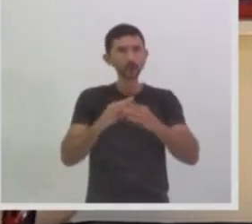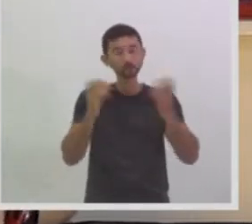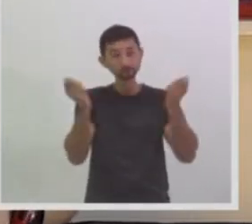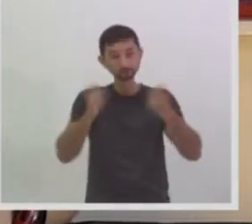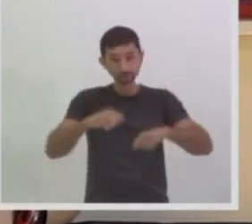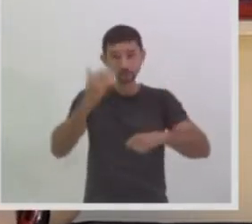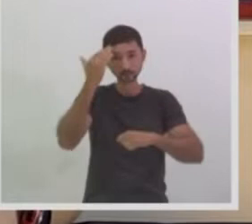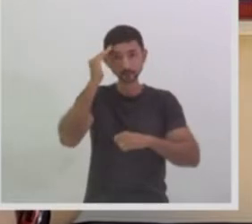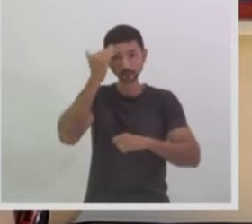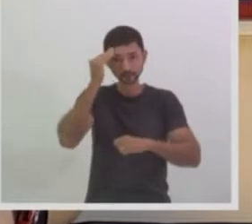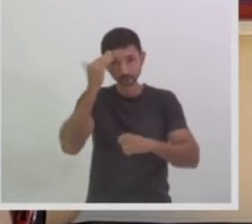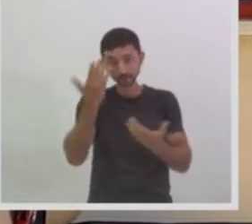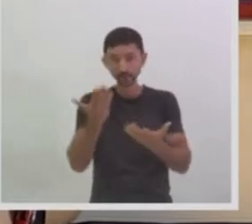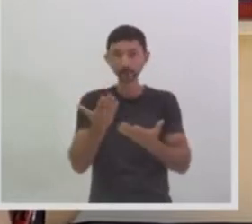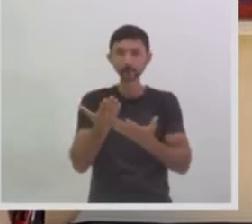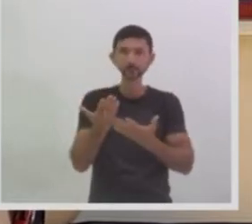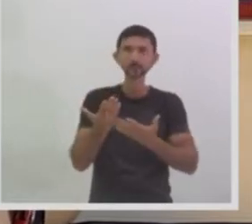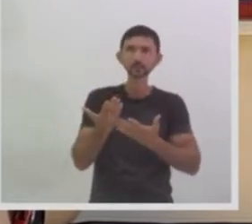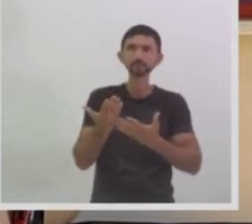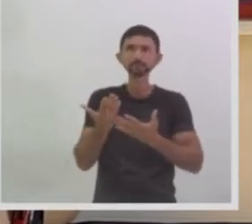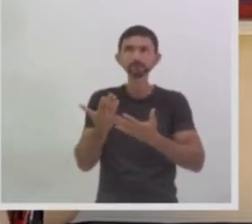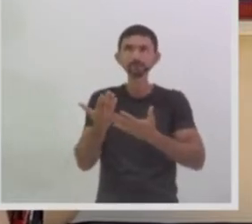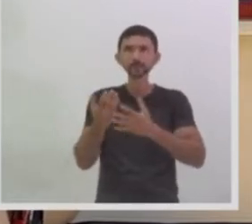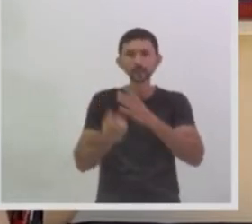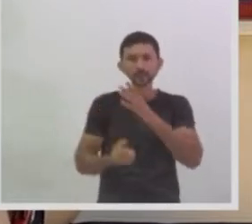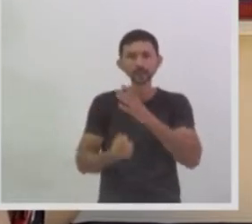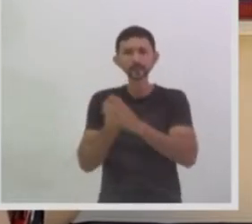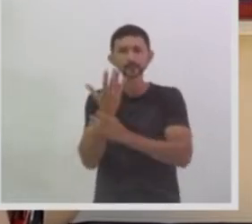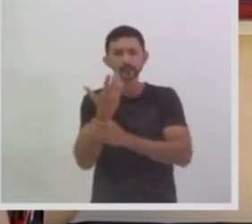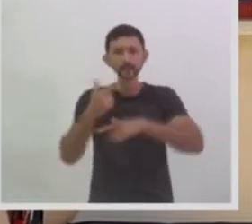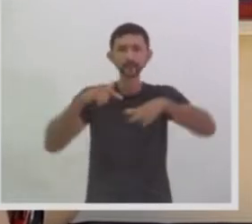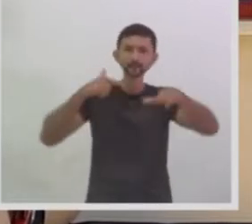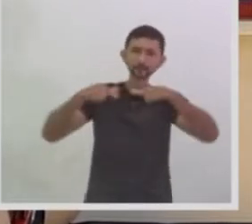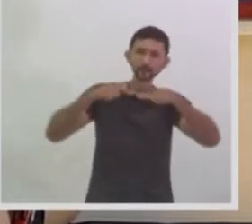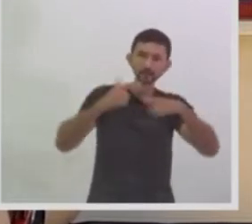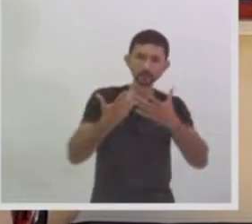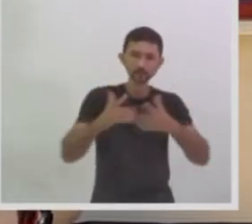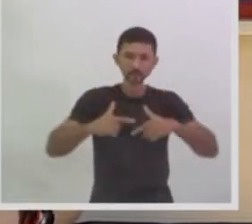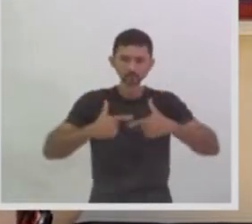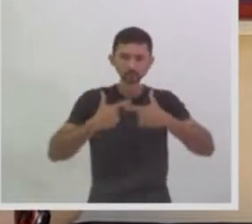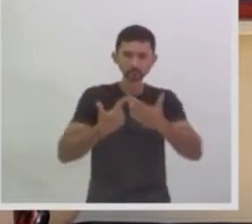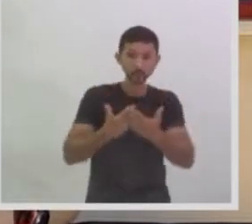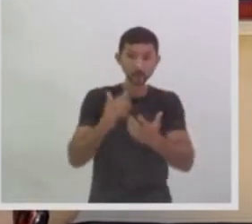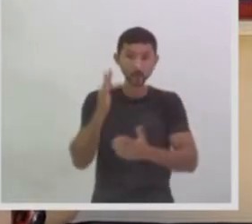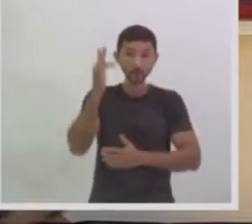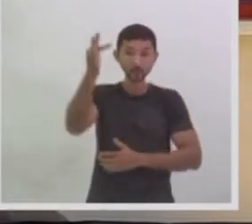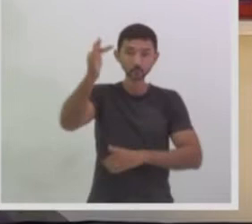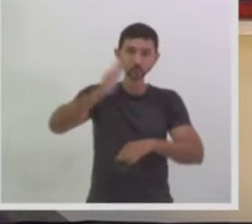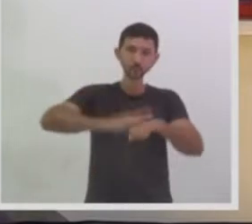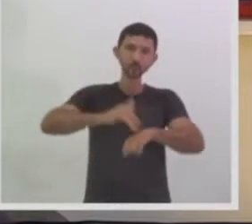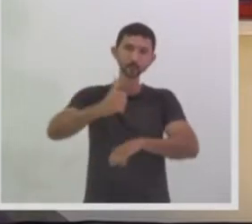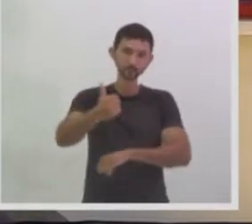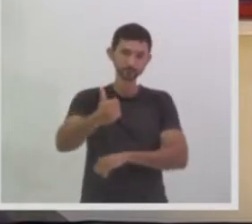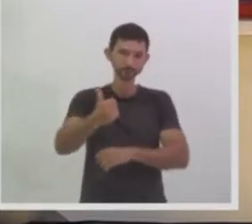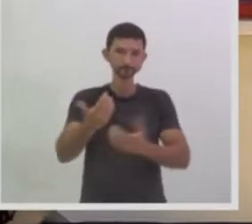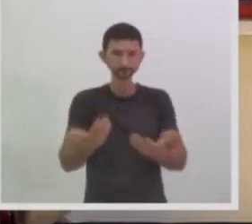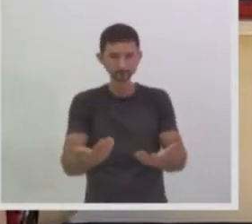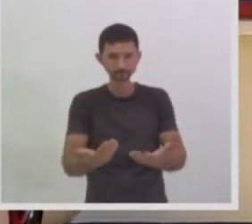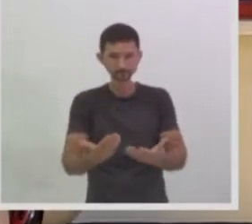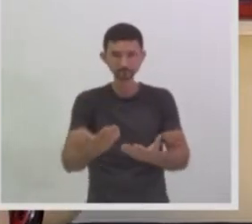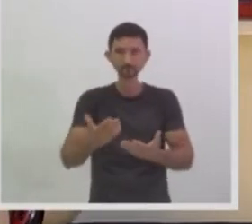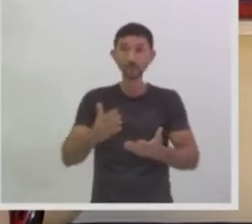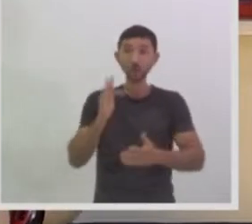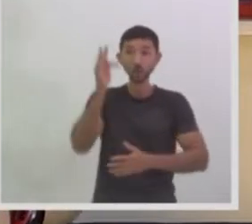melhores de buscar, produzir, trabalhar, lutar para um futuro melhor. Um futuro melhor para mim,